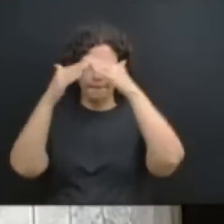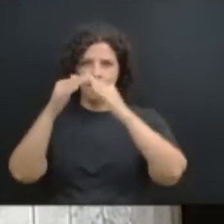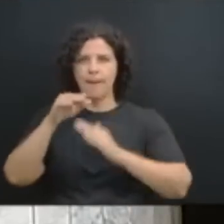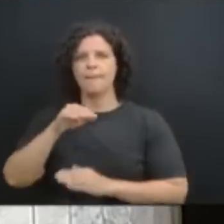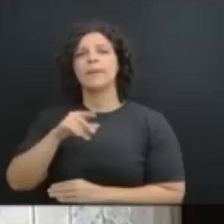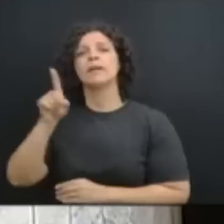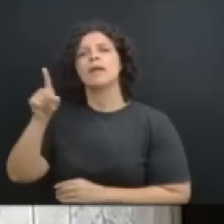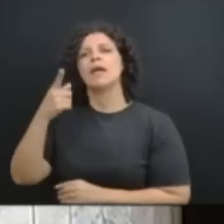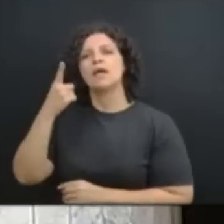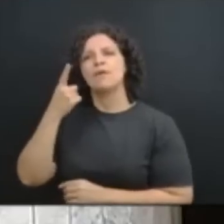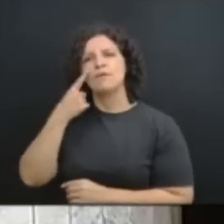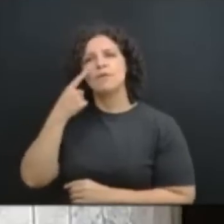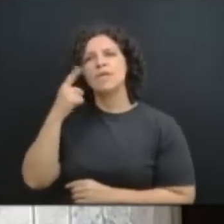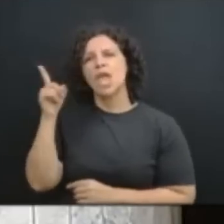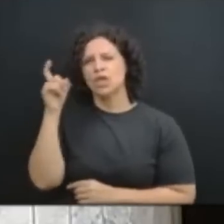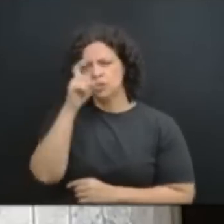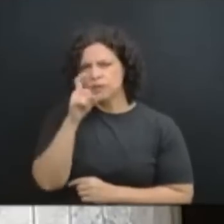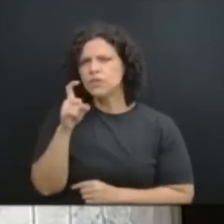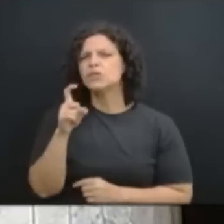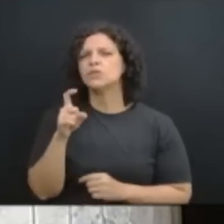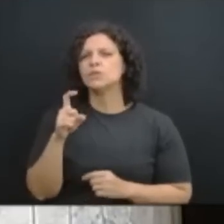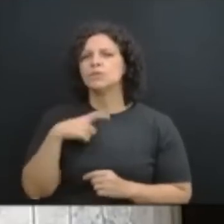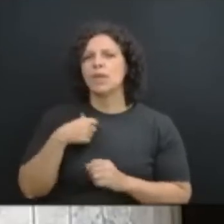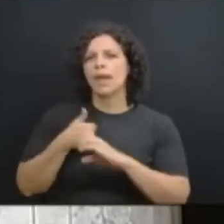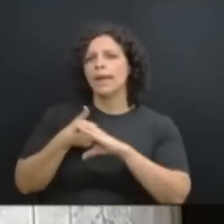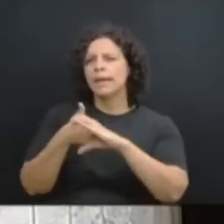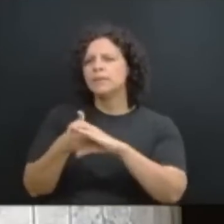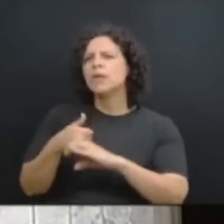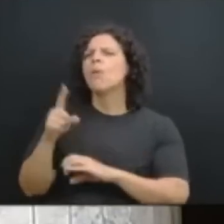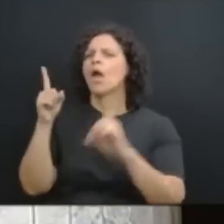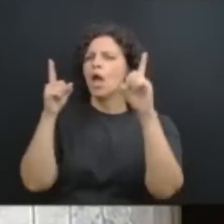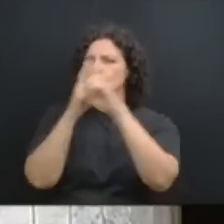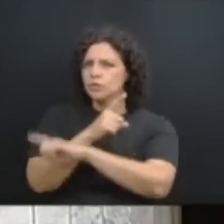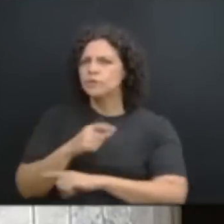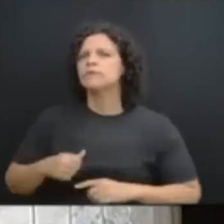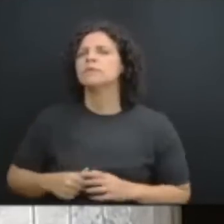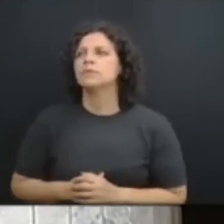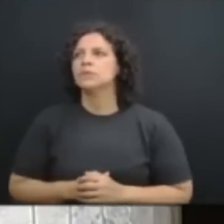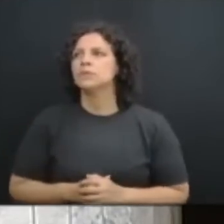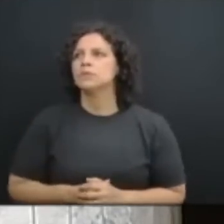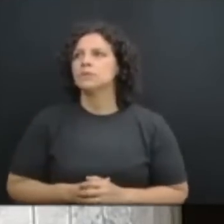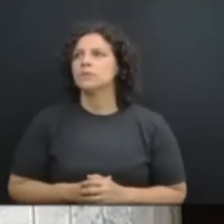percebi que é difícil ser cristão. Porque ser cristão...